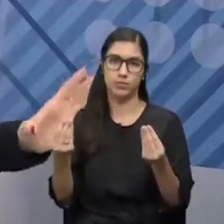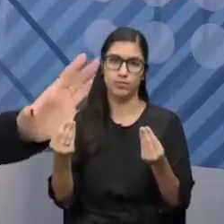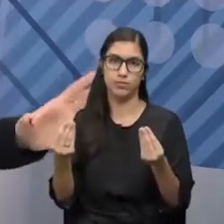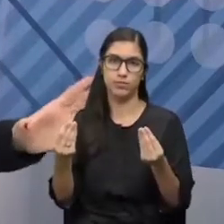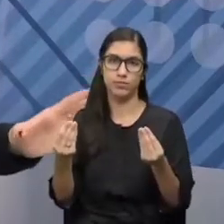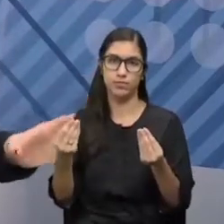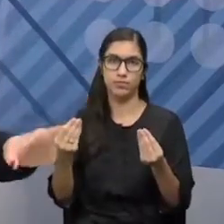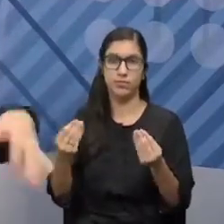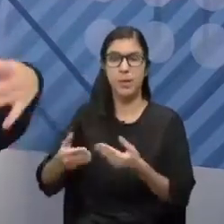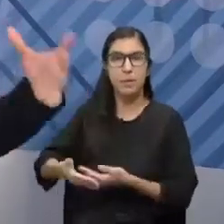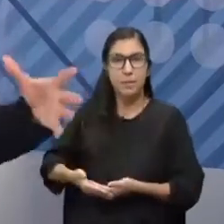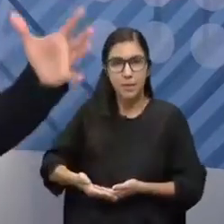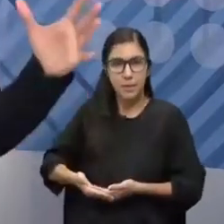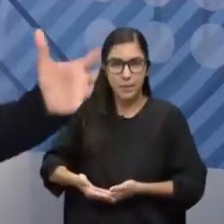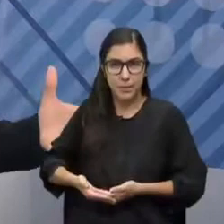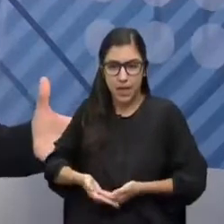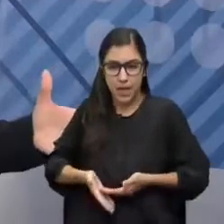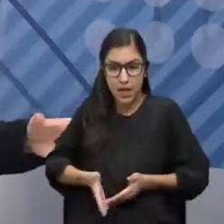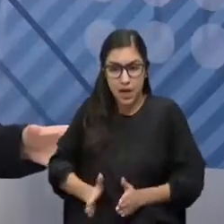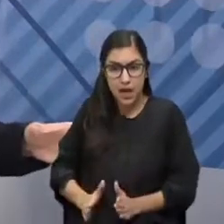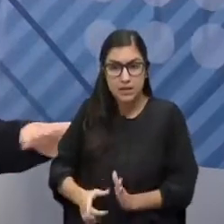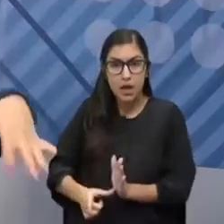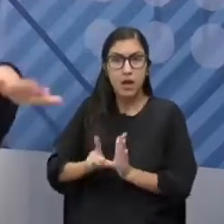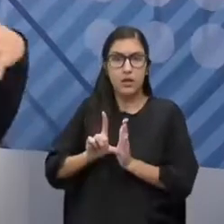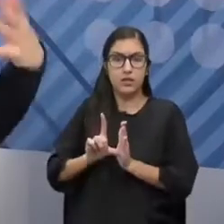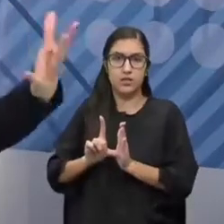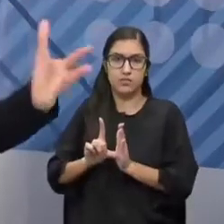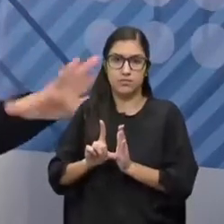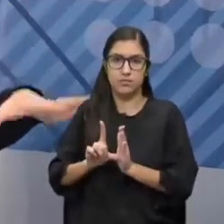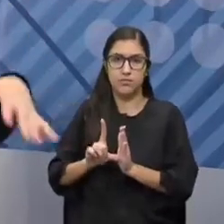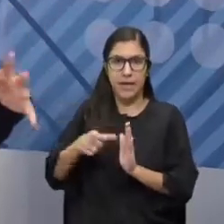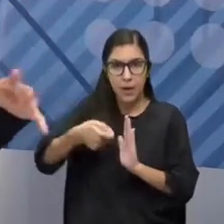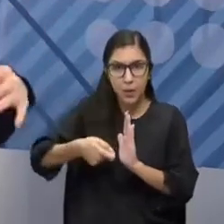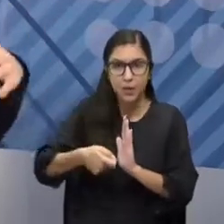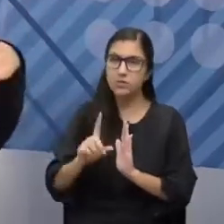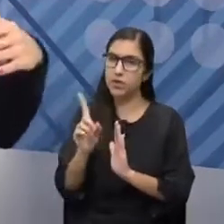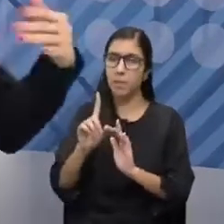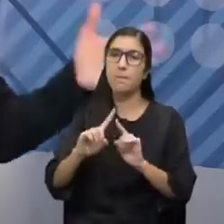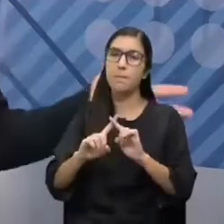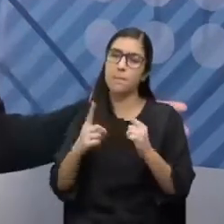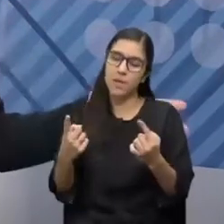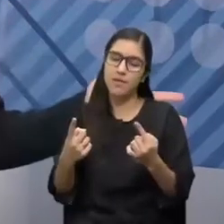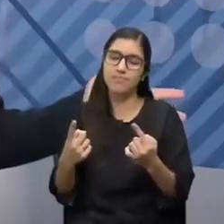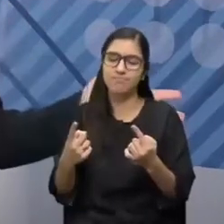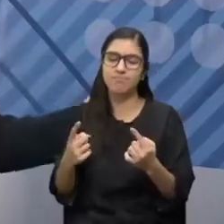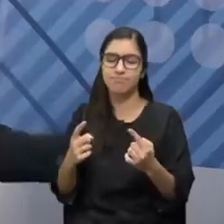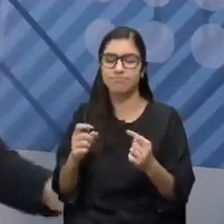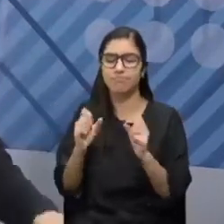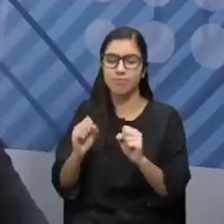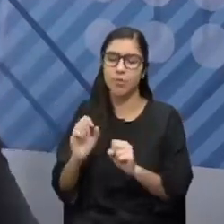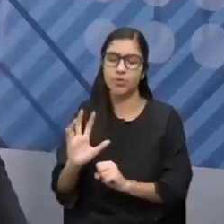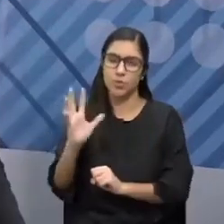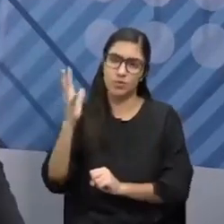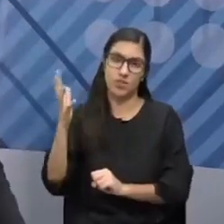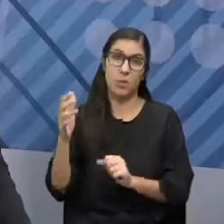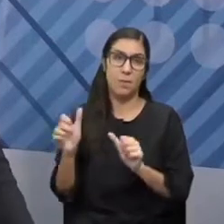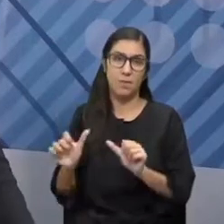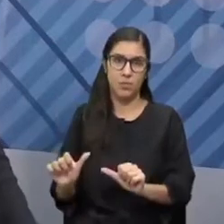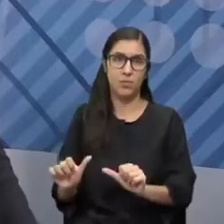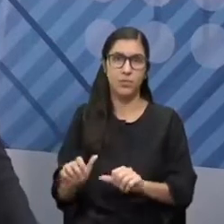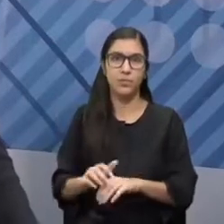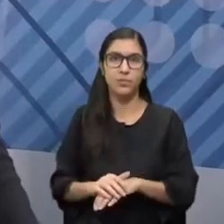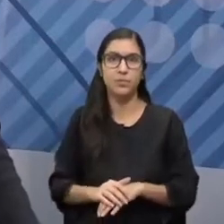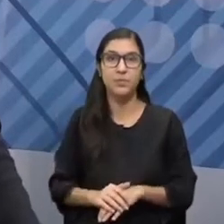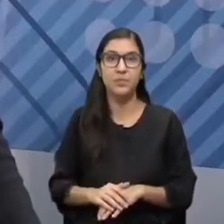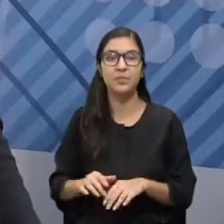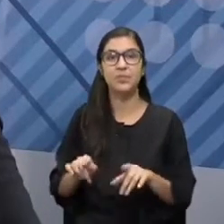nos prematuros. Não regra, tá, gente? Não é regra, mas é a grande vilã, a prematuridade, e para os adquiridos,